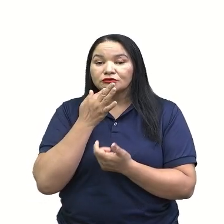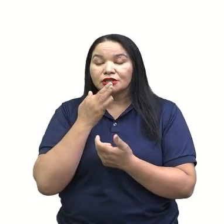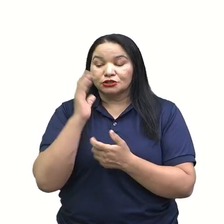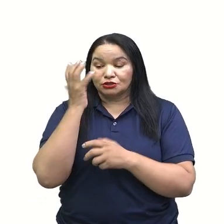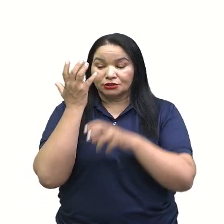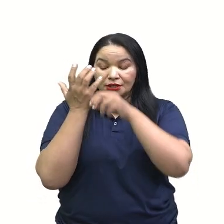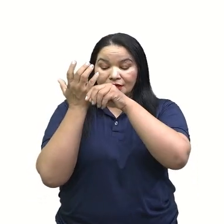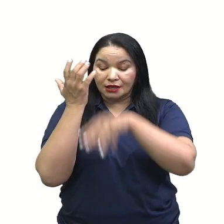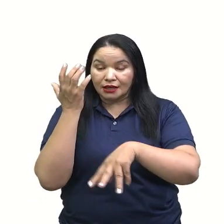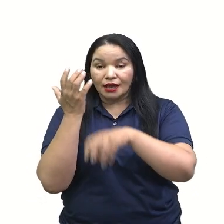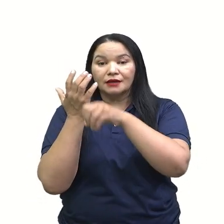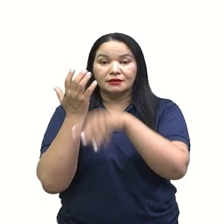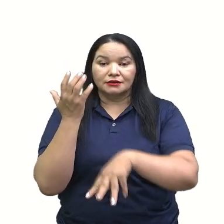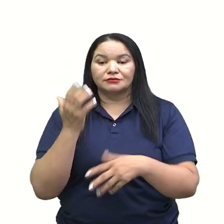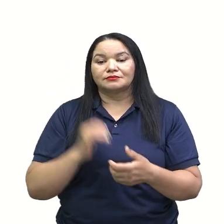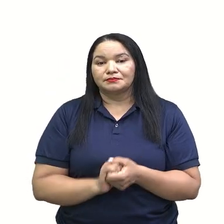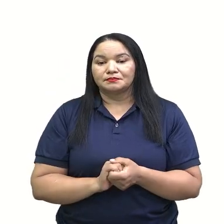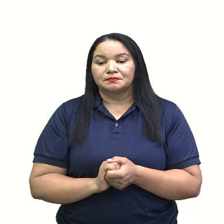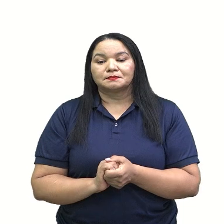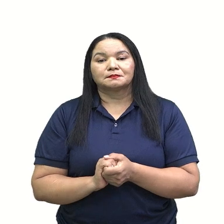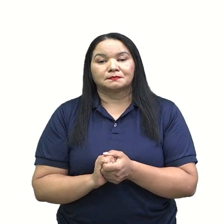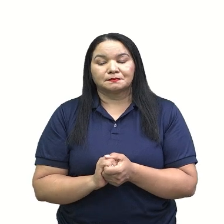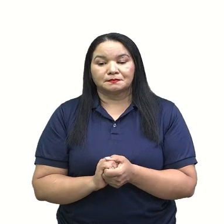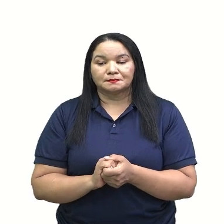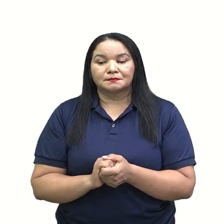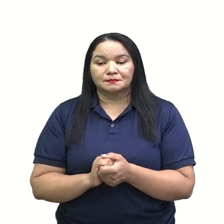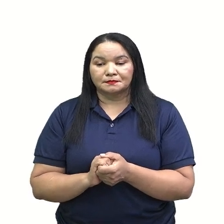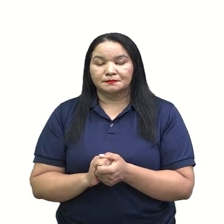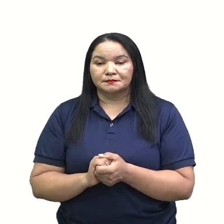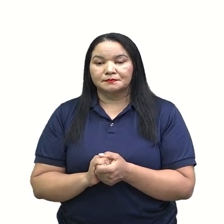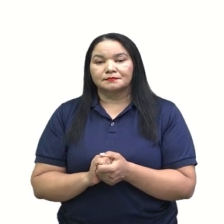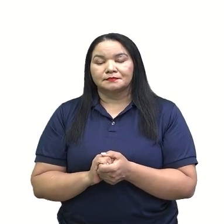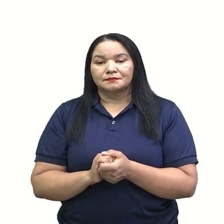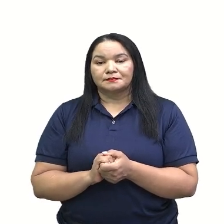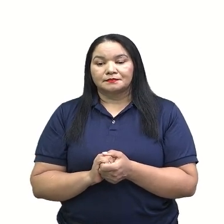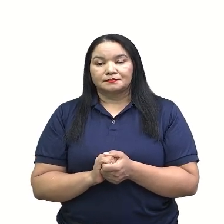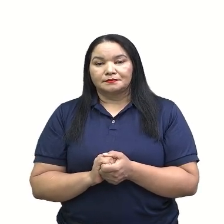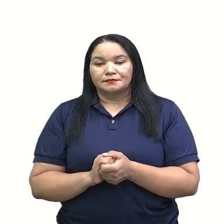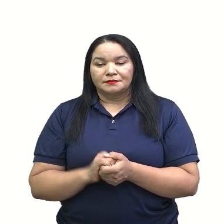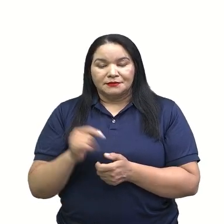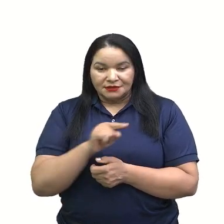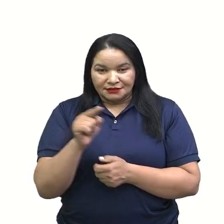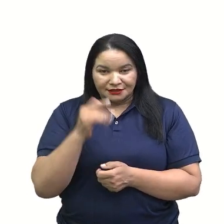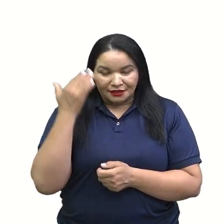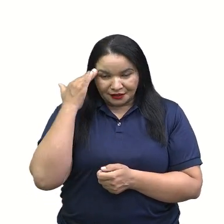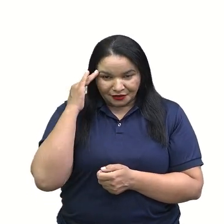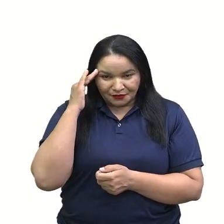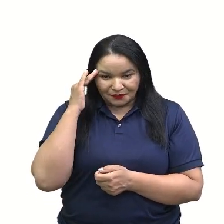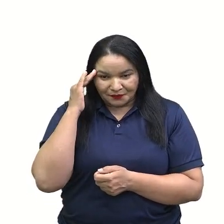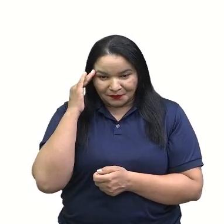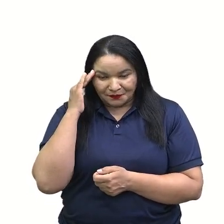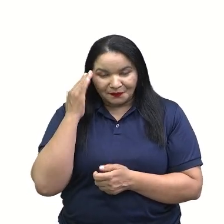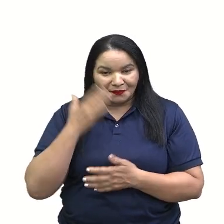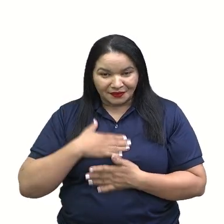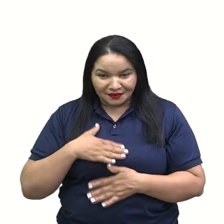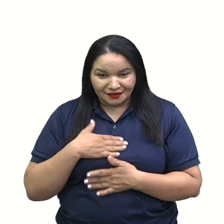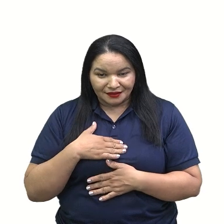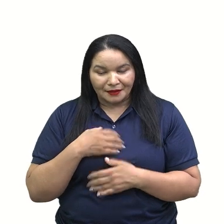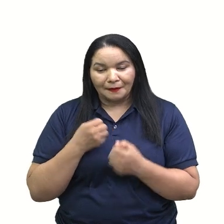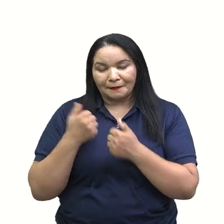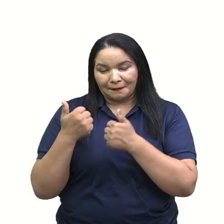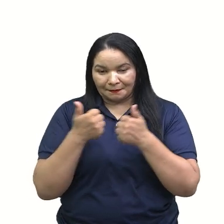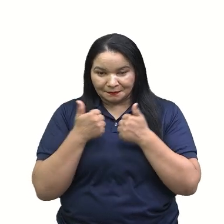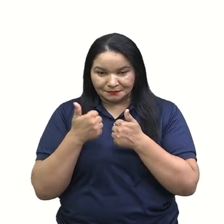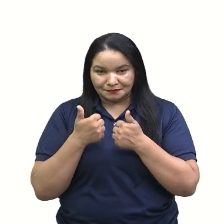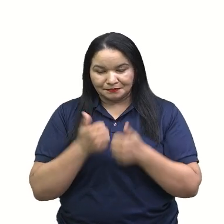quem? São exatamente ali os que vão formar a nossa imagem. Entendeu? Tranquilo? Beleza. Já que